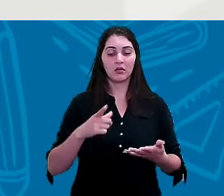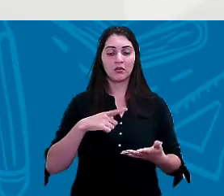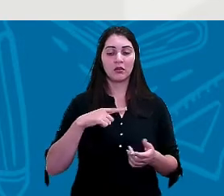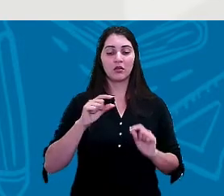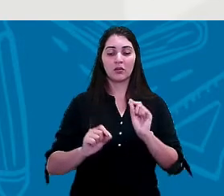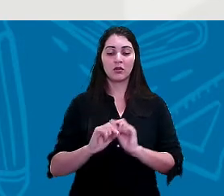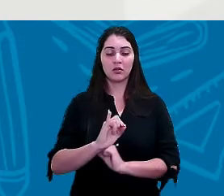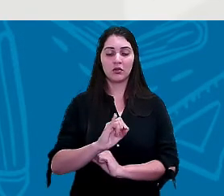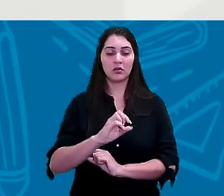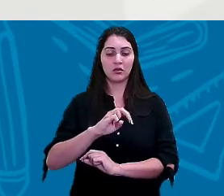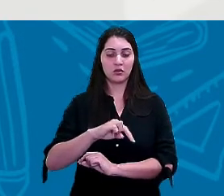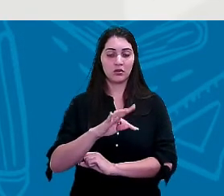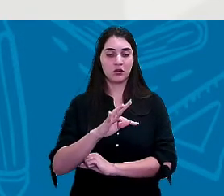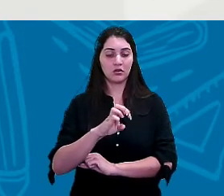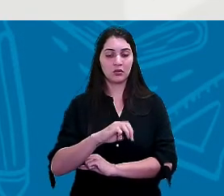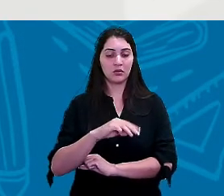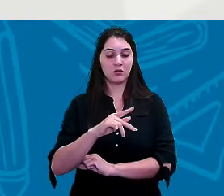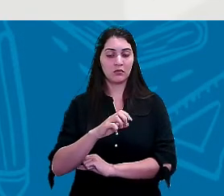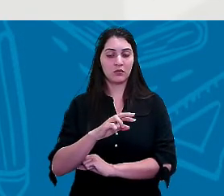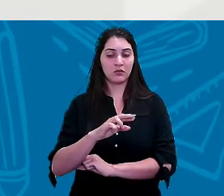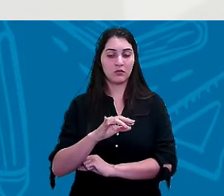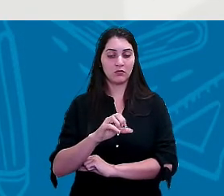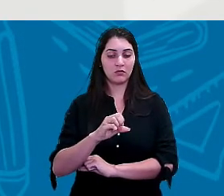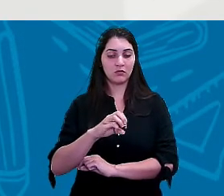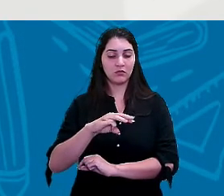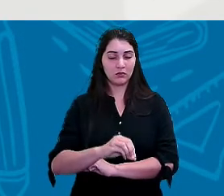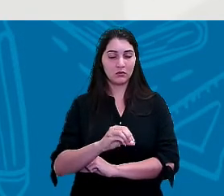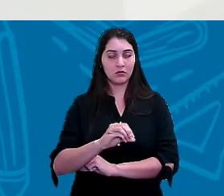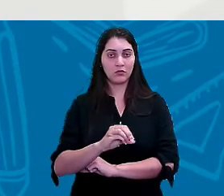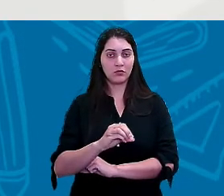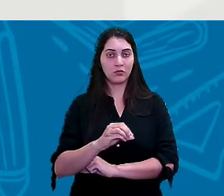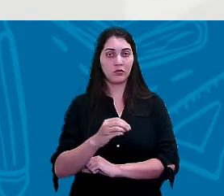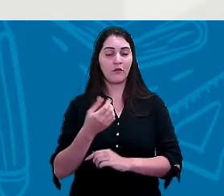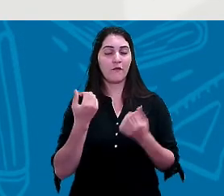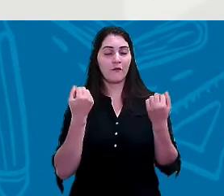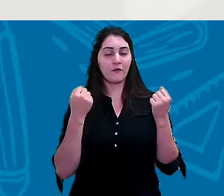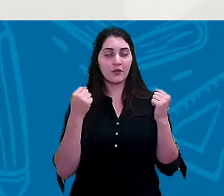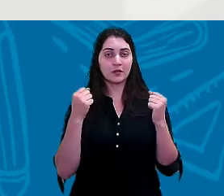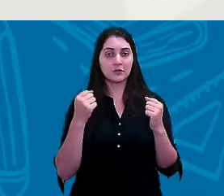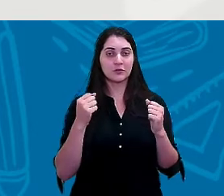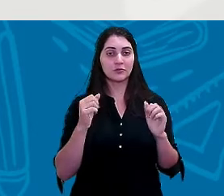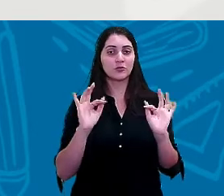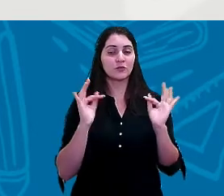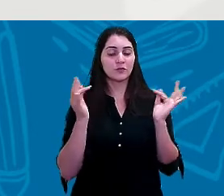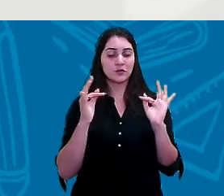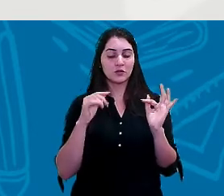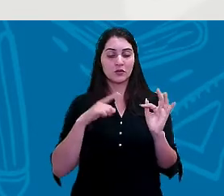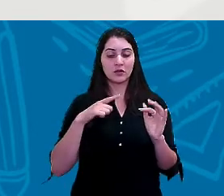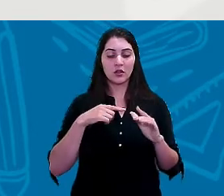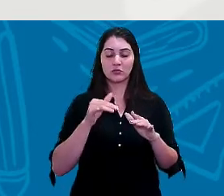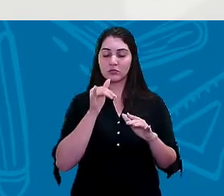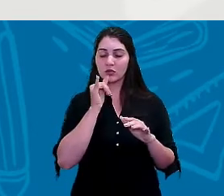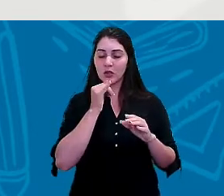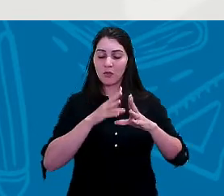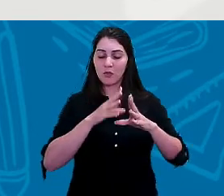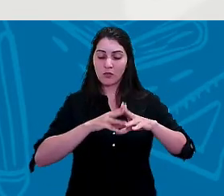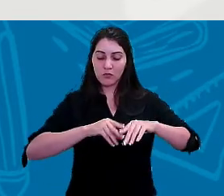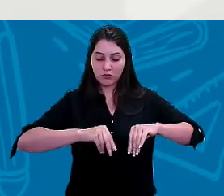o temperismo físico, né? Esse vai haver o desgaste dessas rochas, ele vai formando um solo